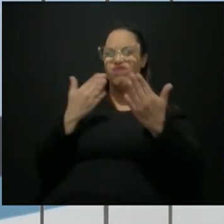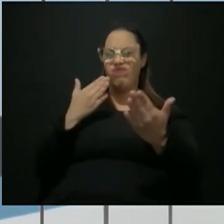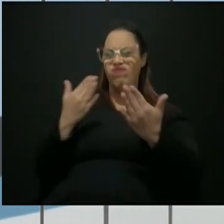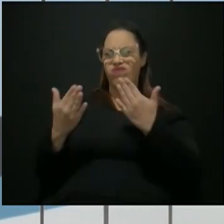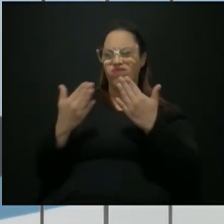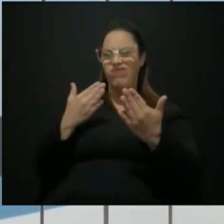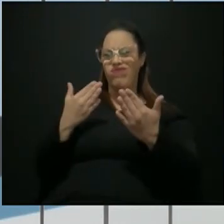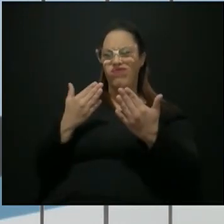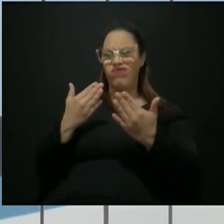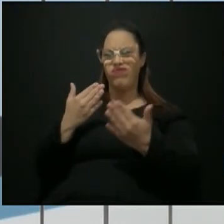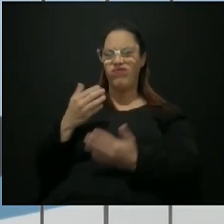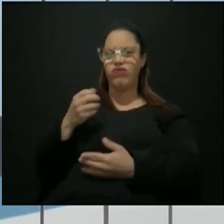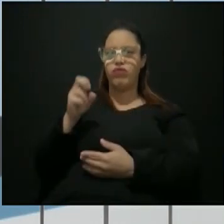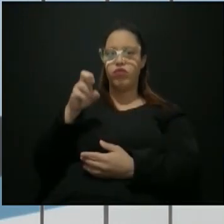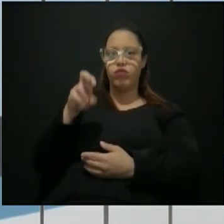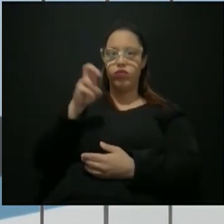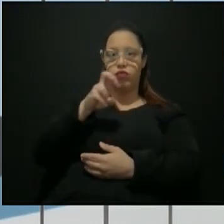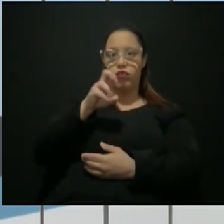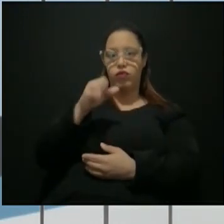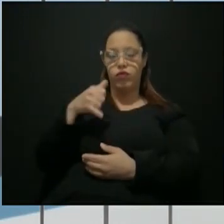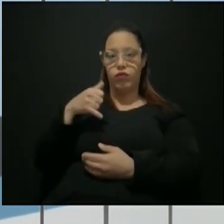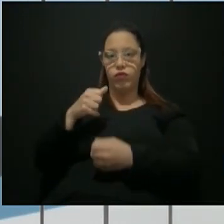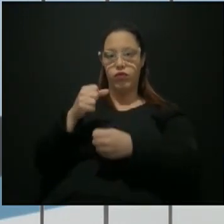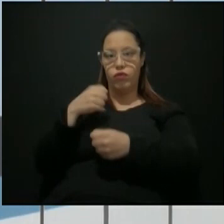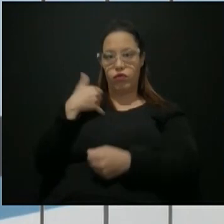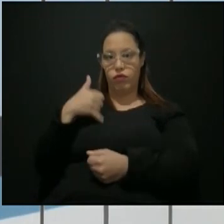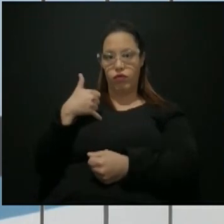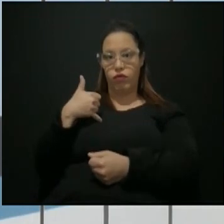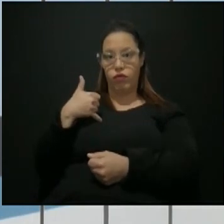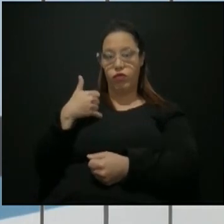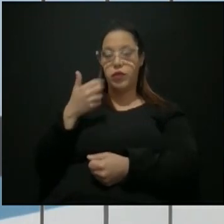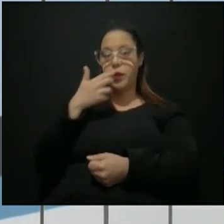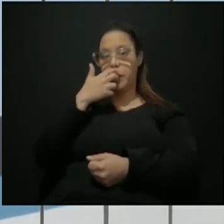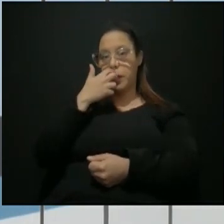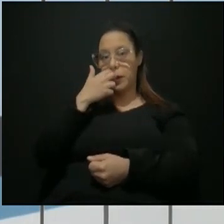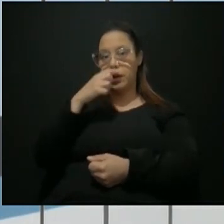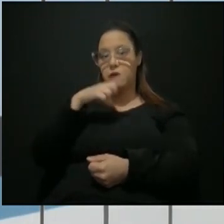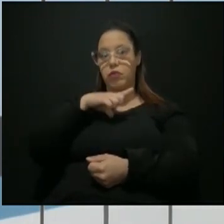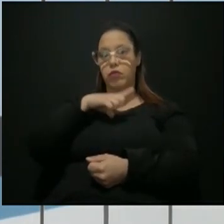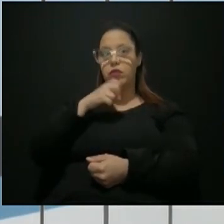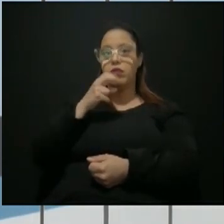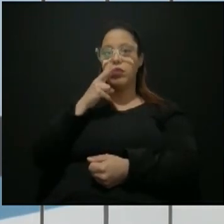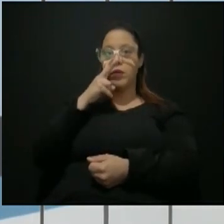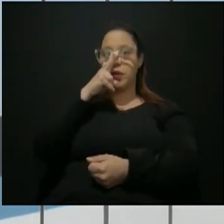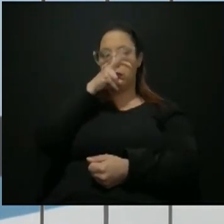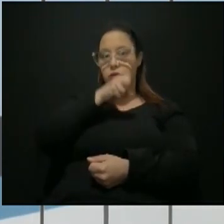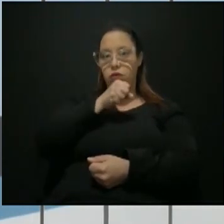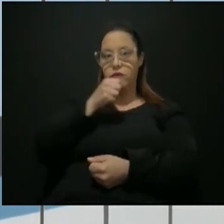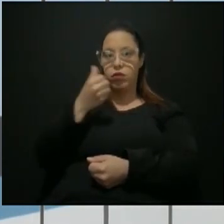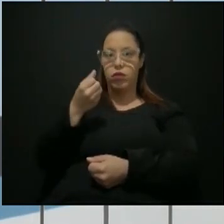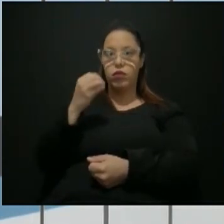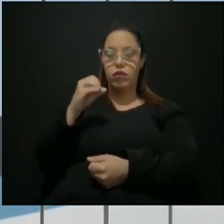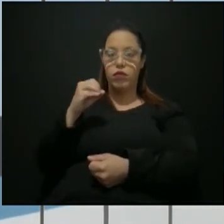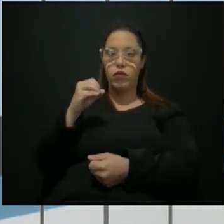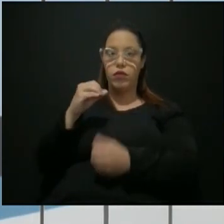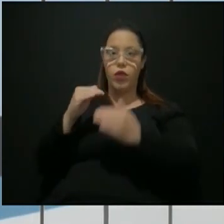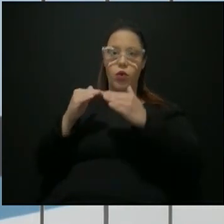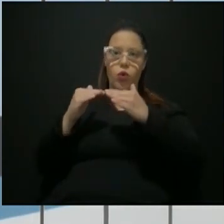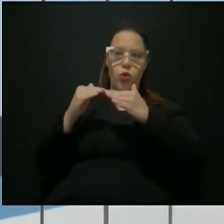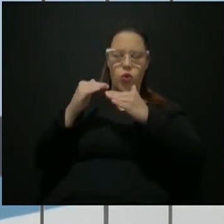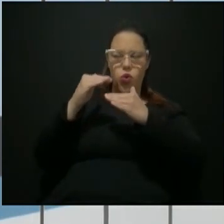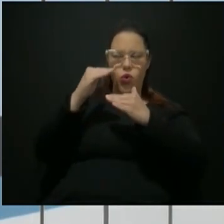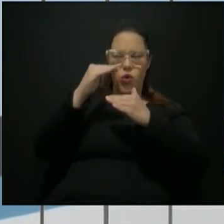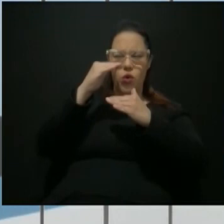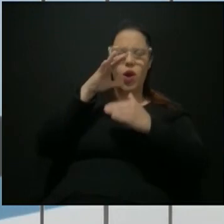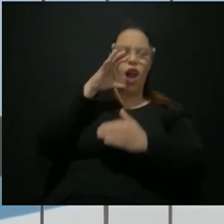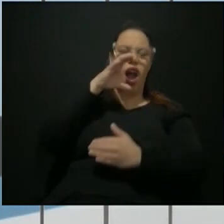com 55 anos de idade cronológica, têm forças 10 anos mais avançado o processo de envelhecimento do